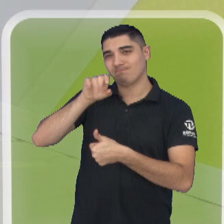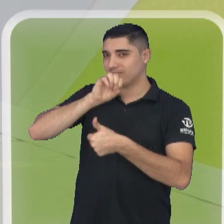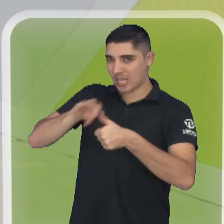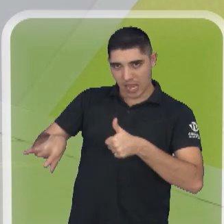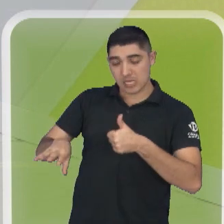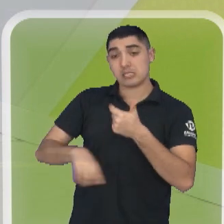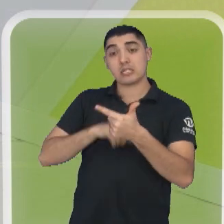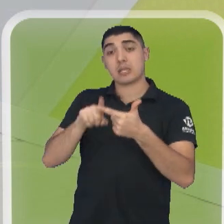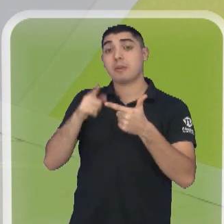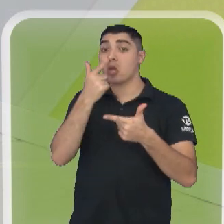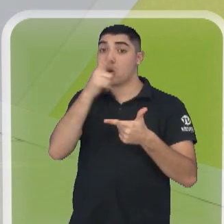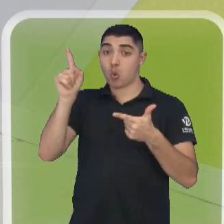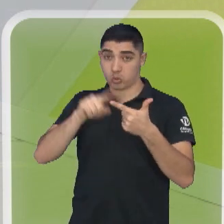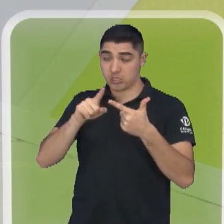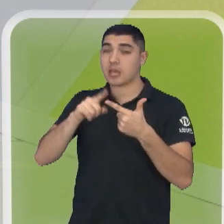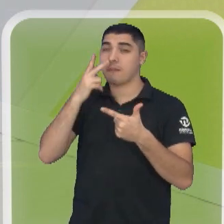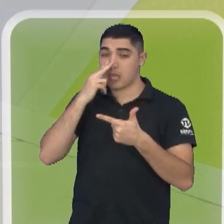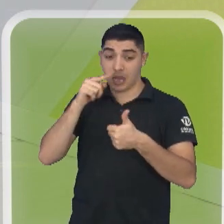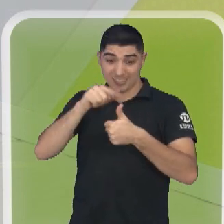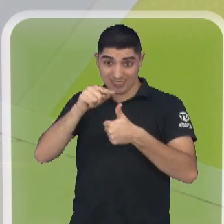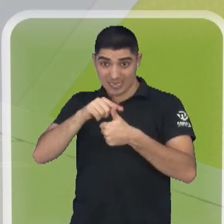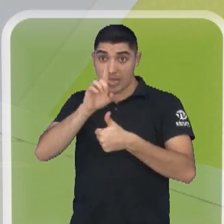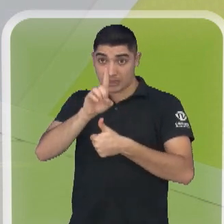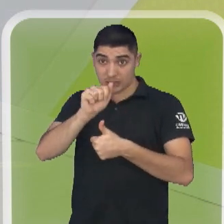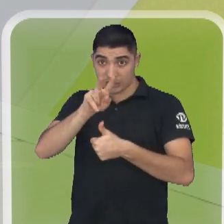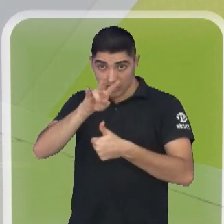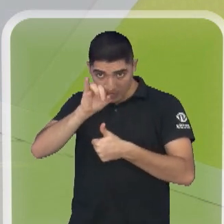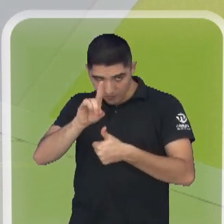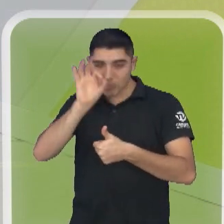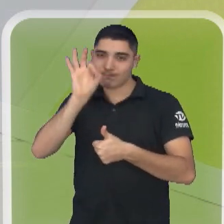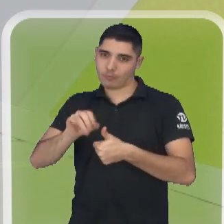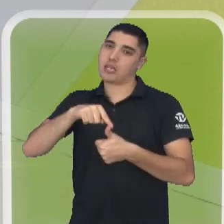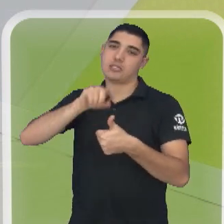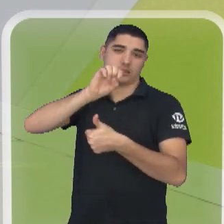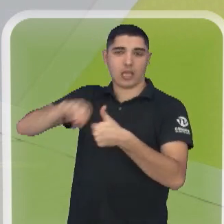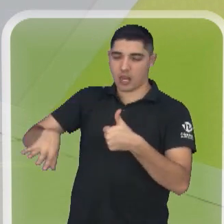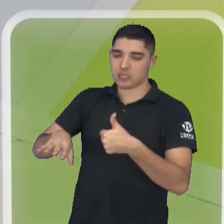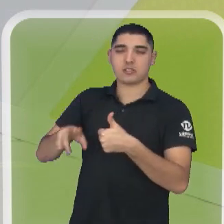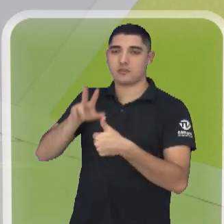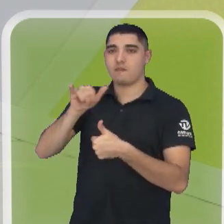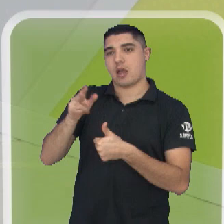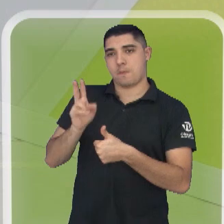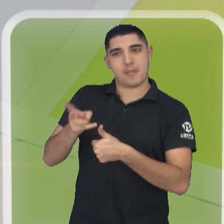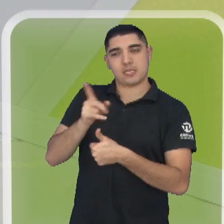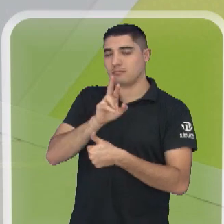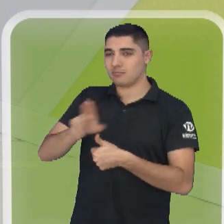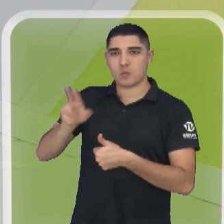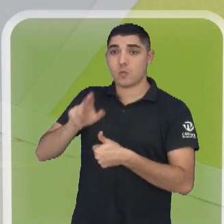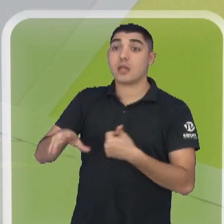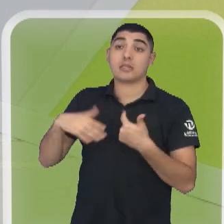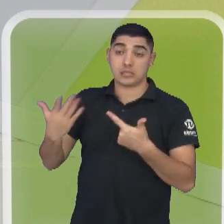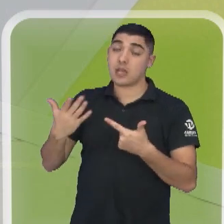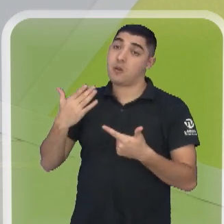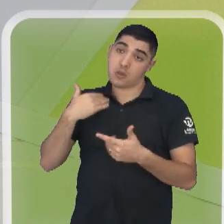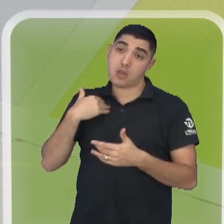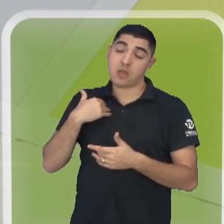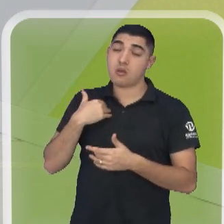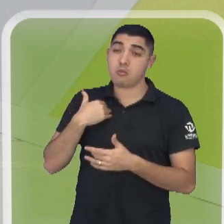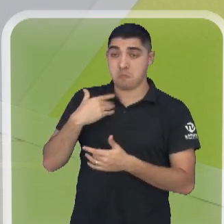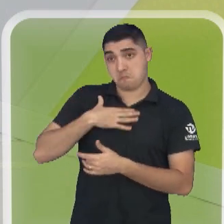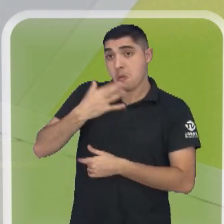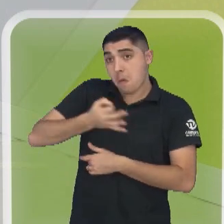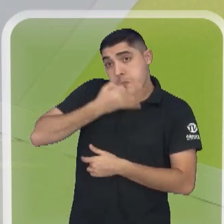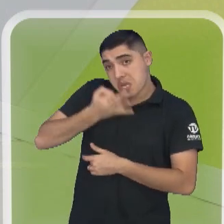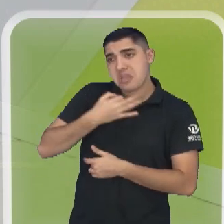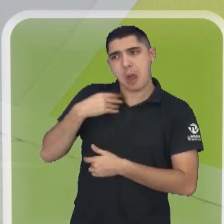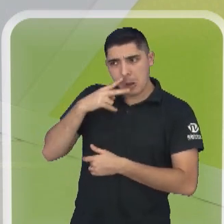realmente está ou não, mas o David Lucas é certeza está fora do jogo, já não vai conseguir repetir a escalação. Isso também acredito que ajudou ao São